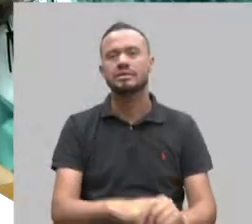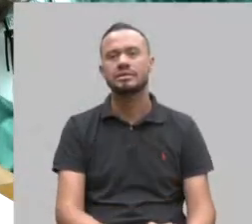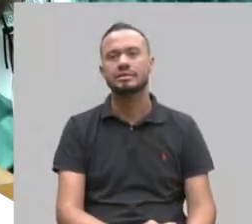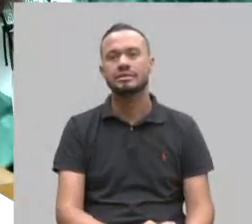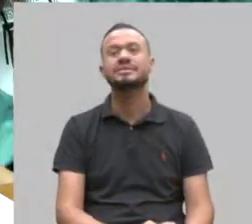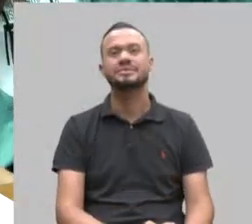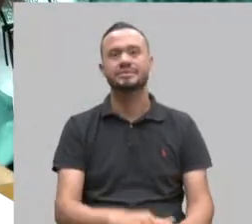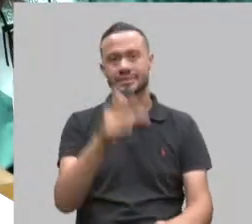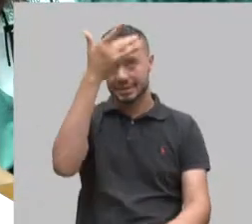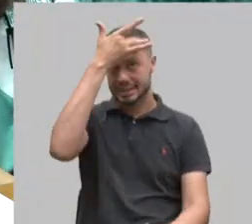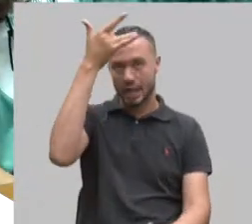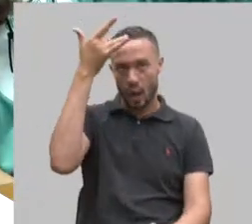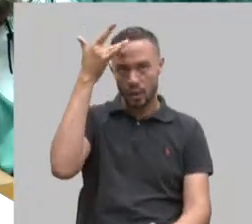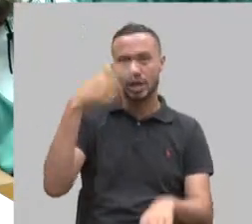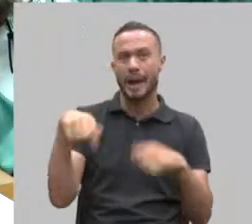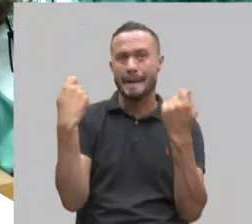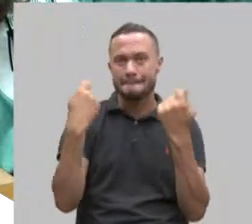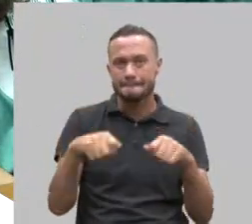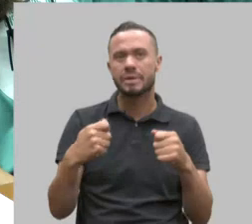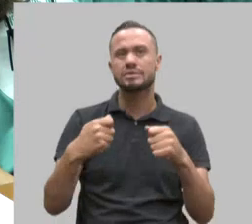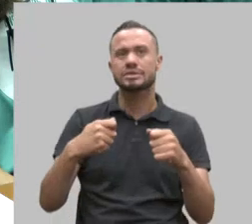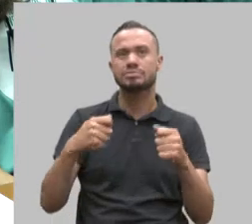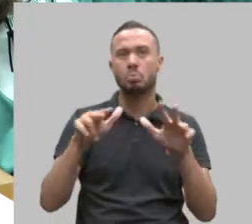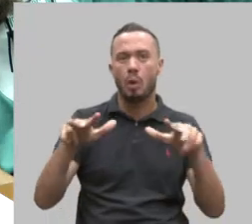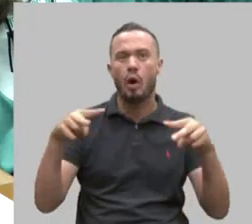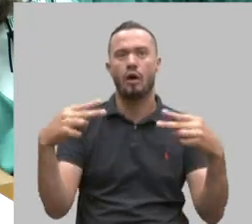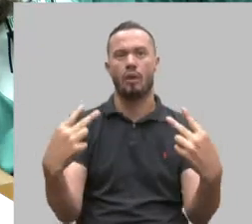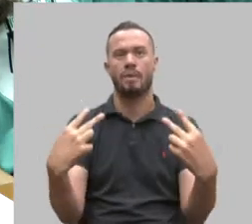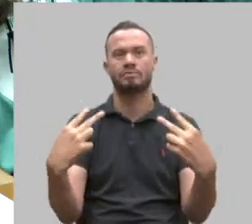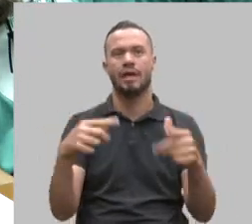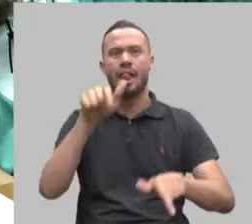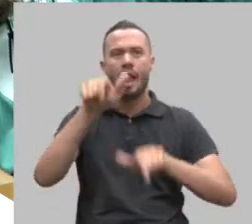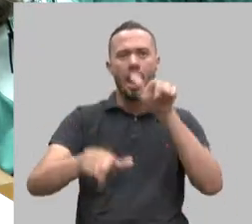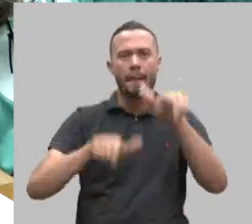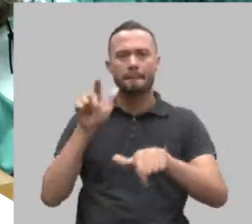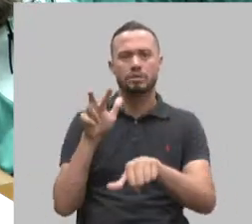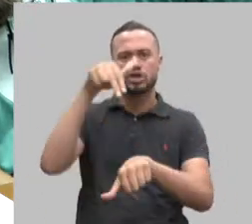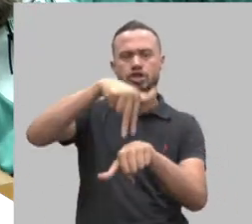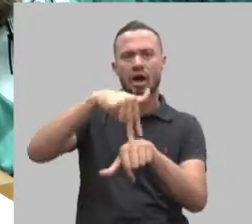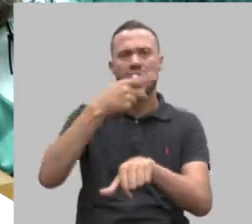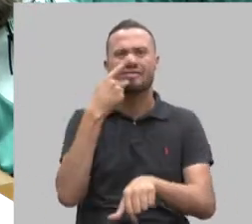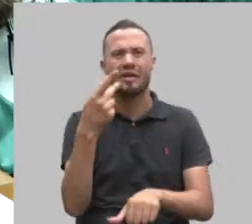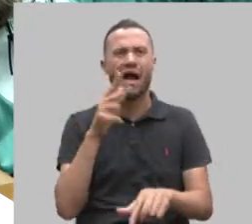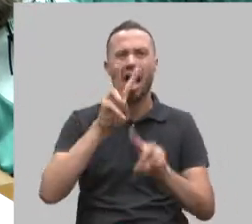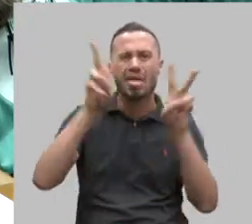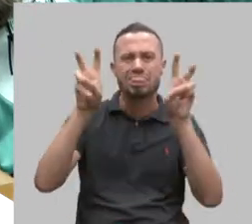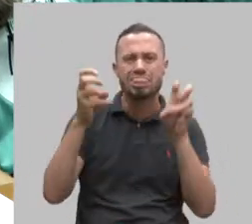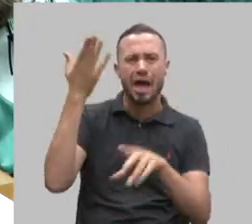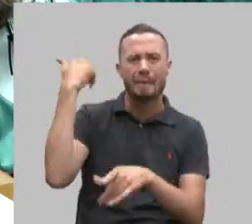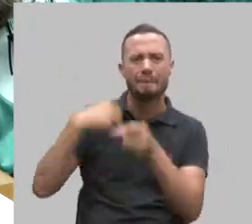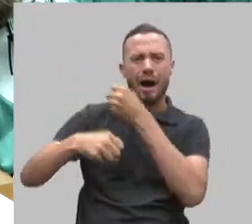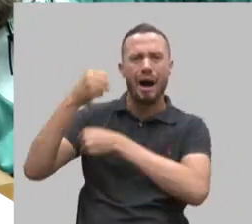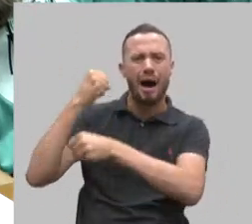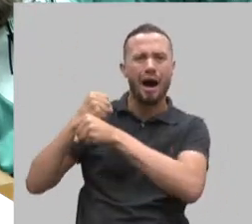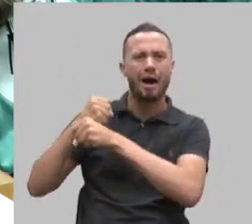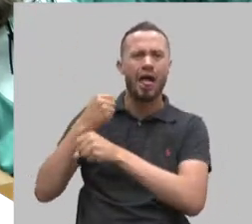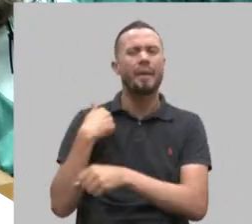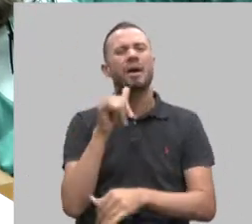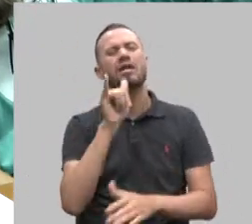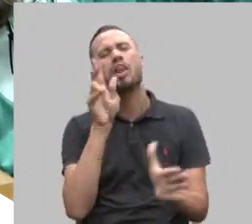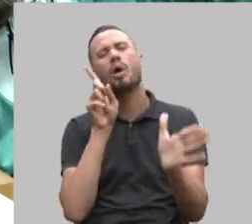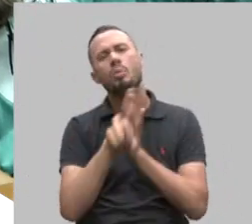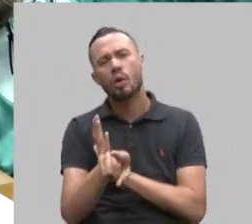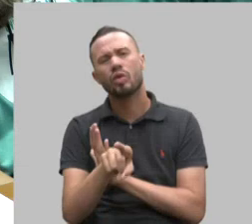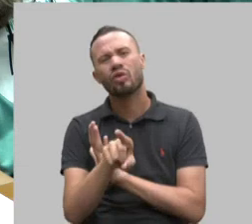saúde mental precisa ser valorizada Alguns podem chegar aqui e falar nossa mas esse já foi um tema há dois anos atrás mas eu faço um questionamento houve